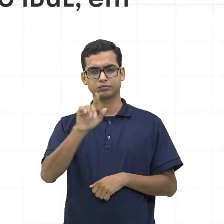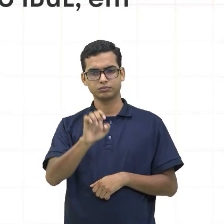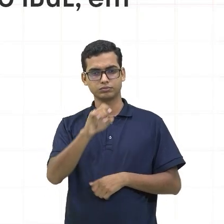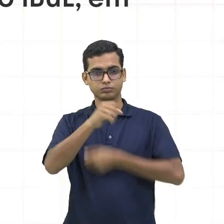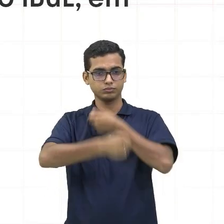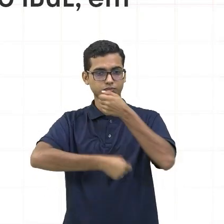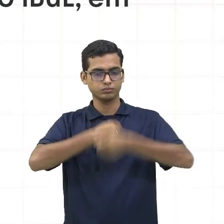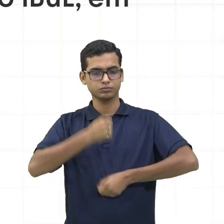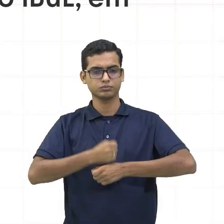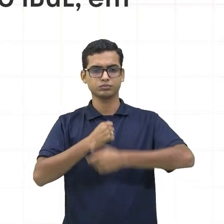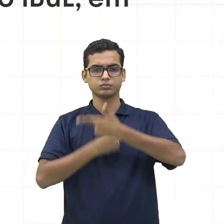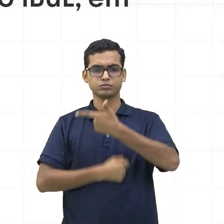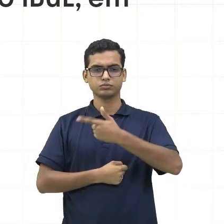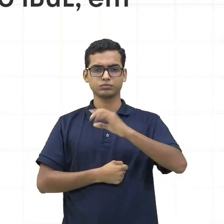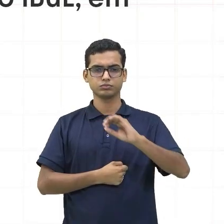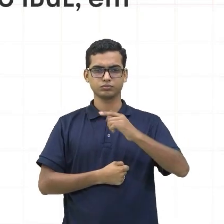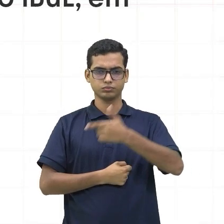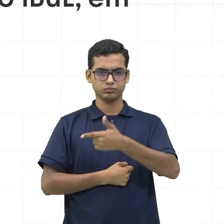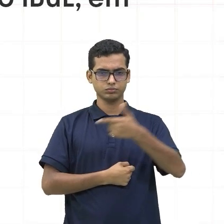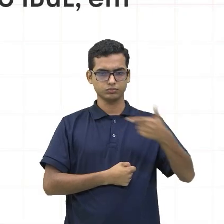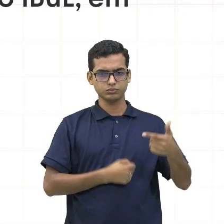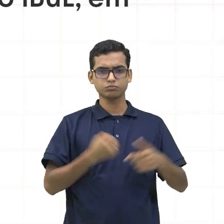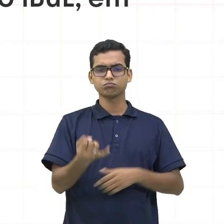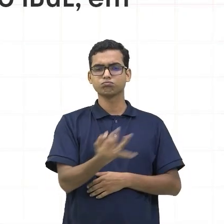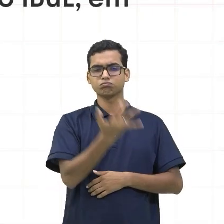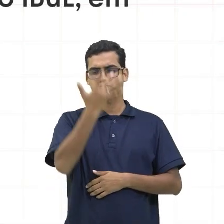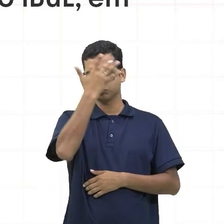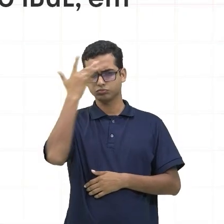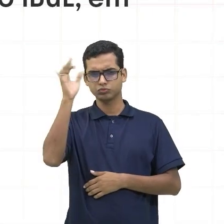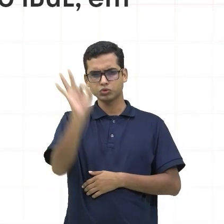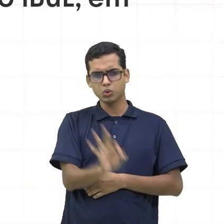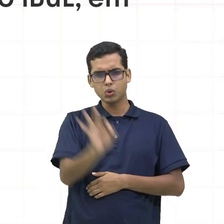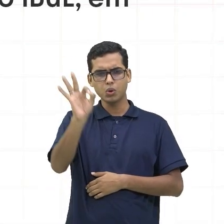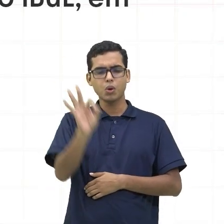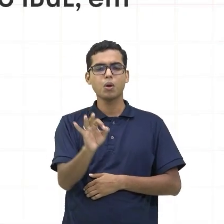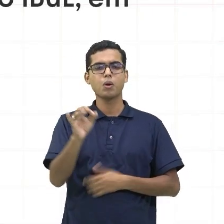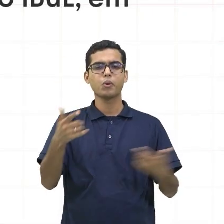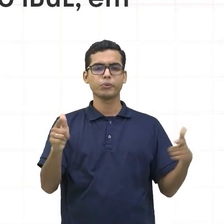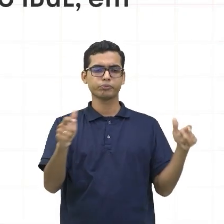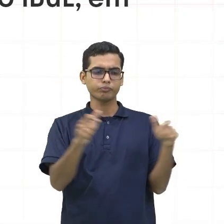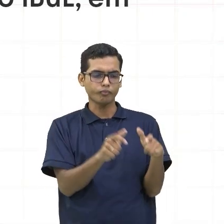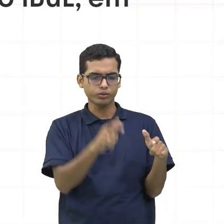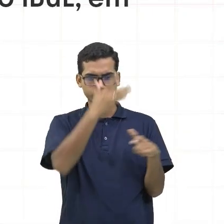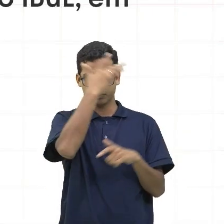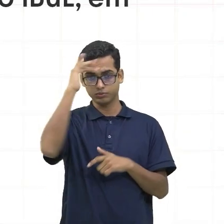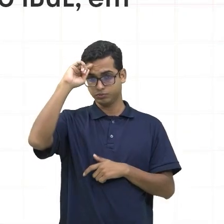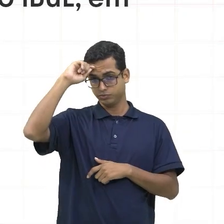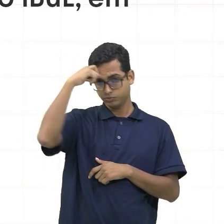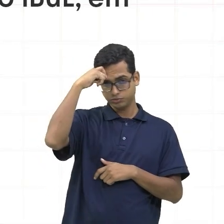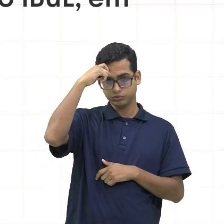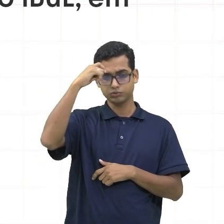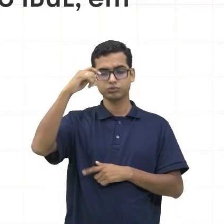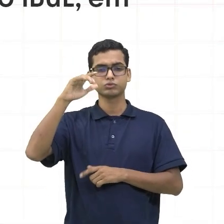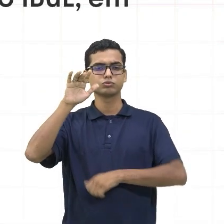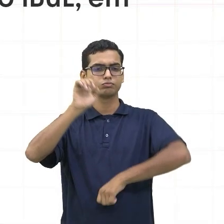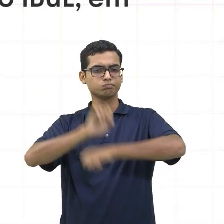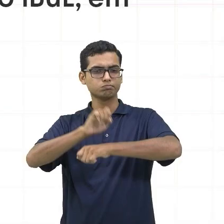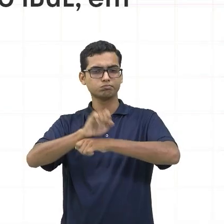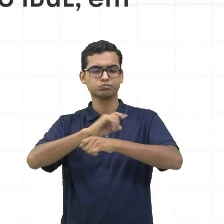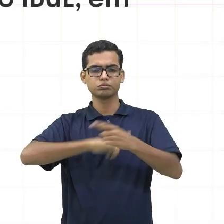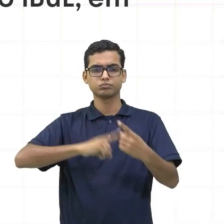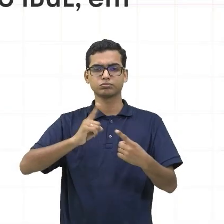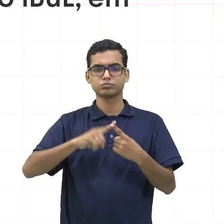de 2022, os menores percentuais dessa população de preto, eles estavam ali nos estados de